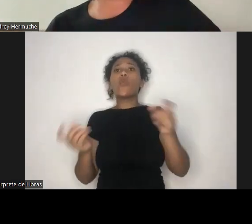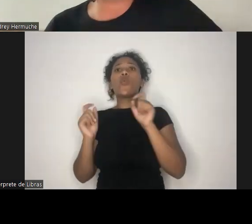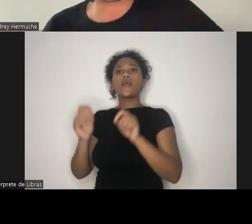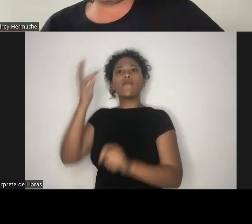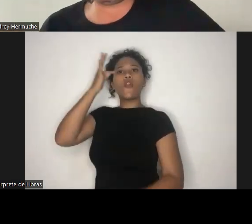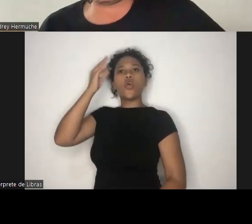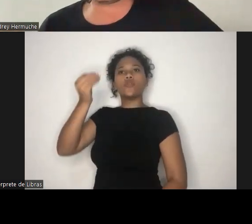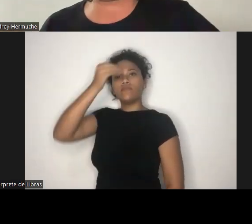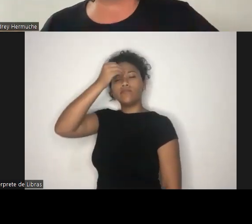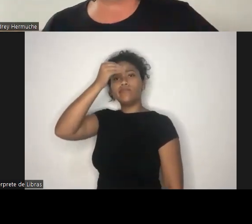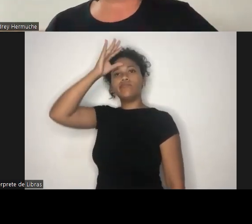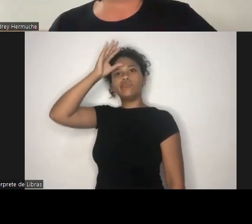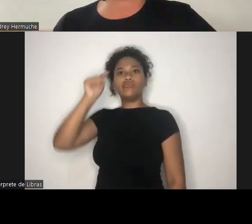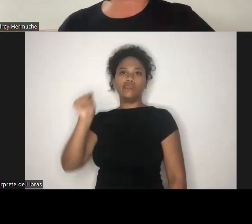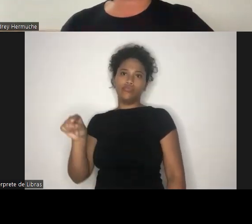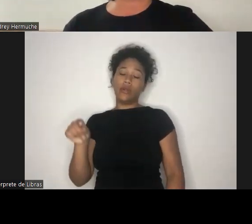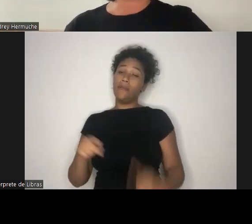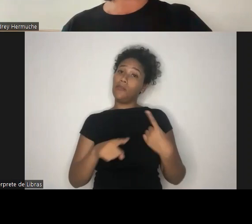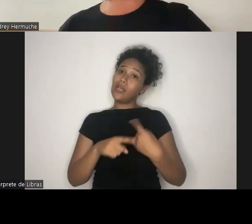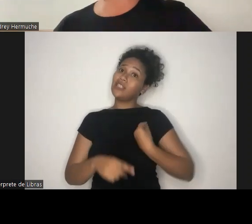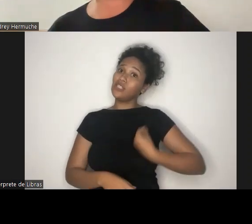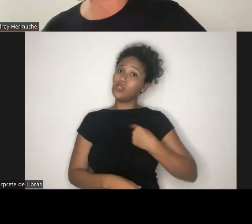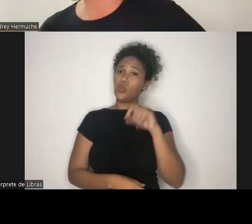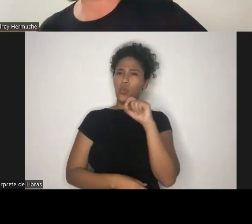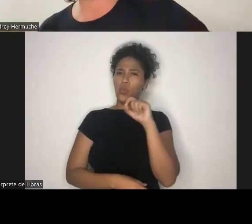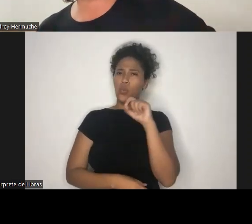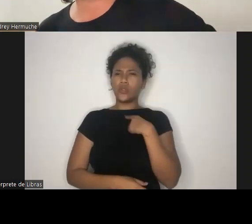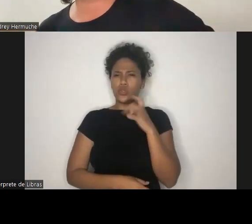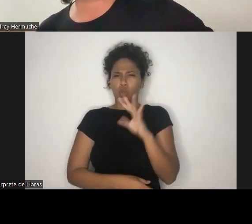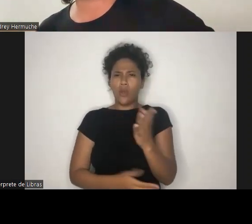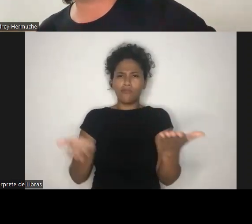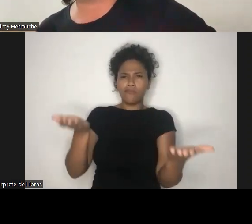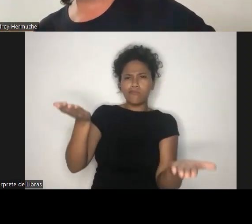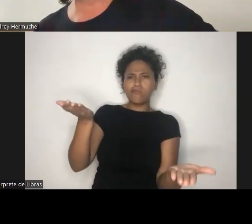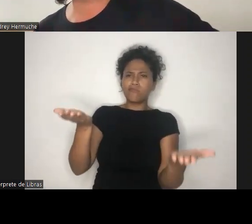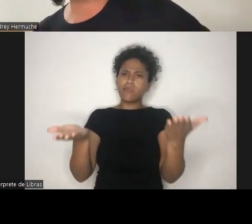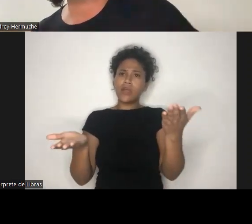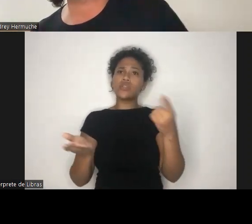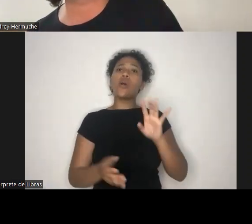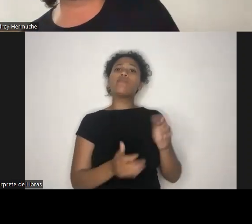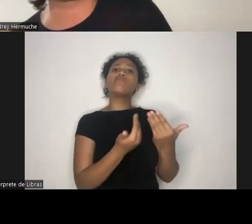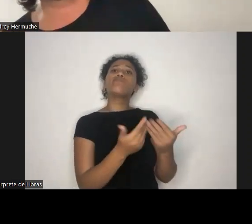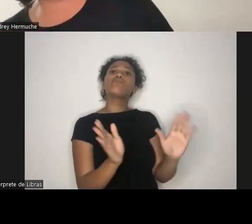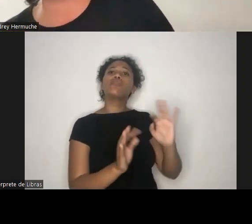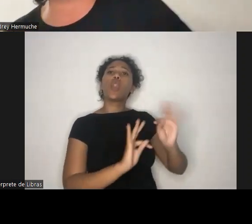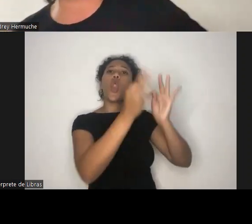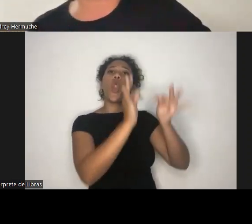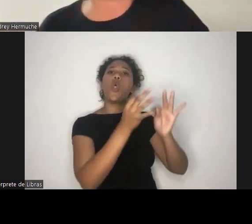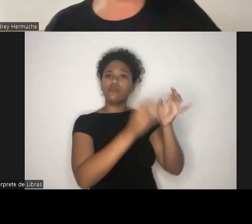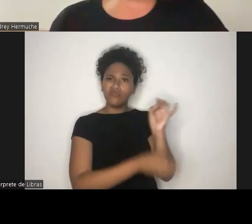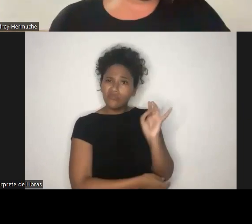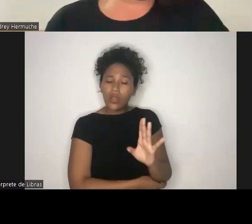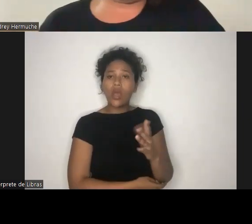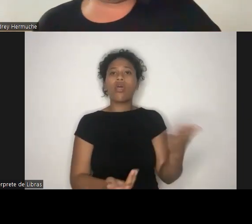filosófico porque eu acho que existe uma questão não só do acesso tecnológico que hoje em dia inclusive se